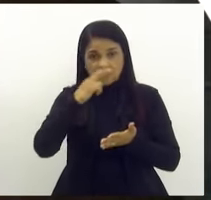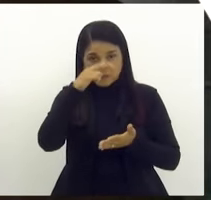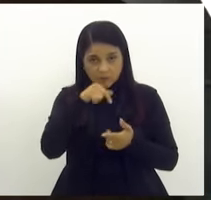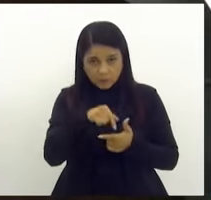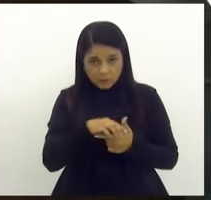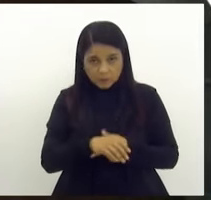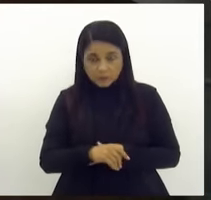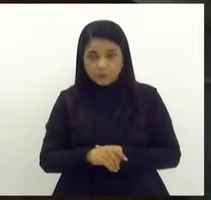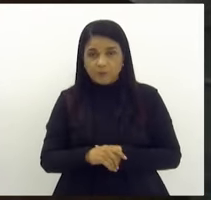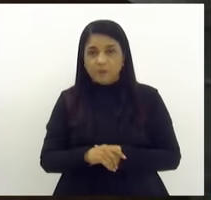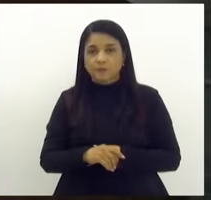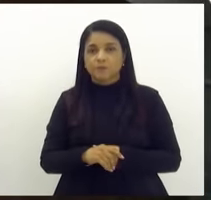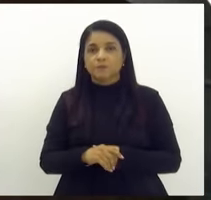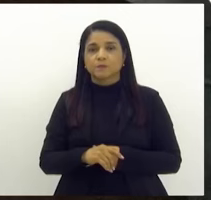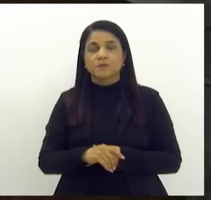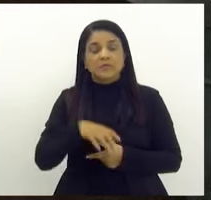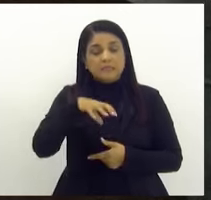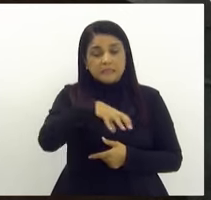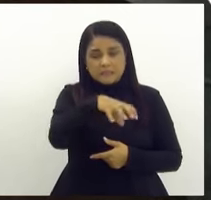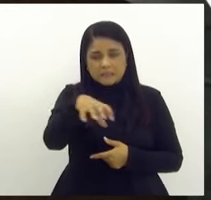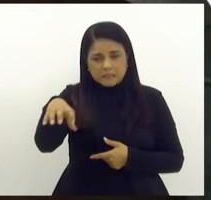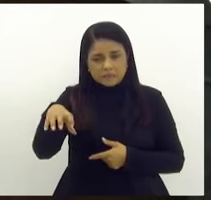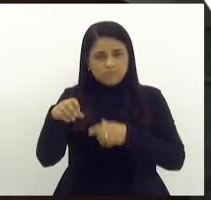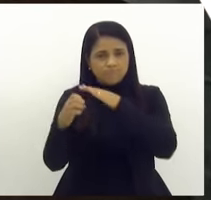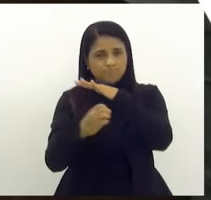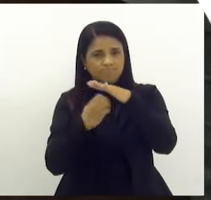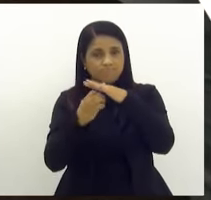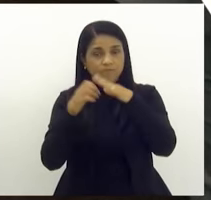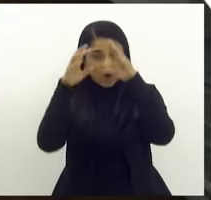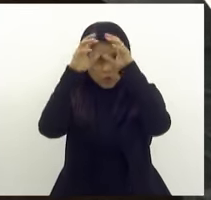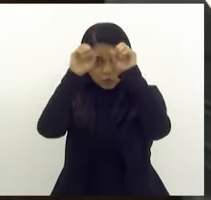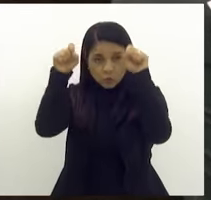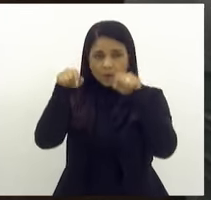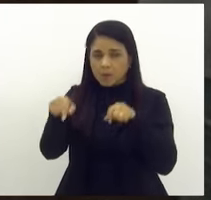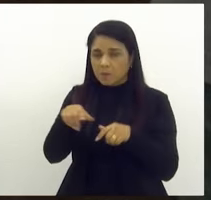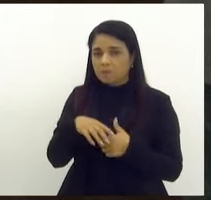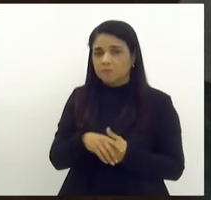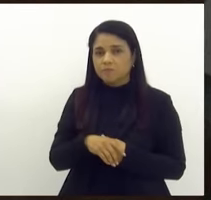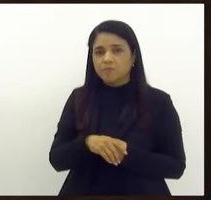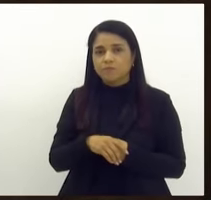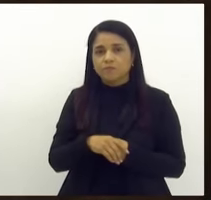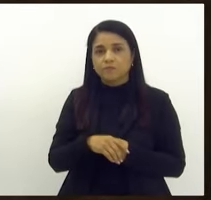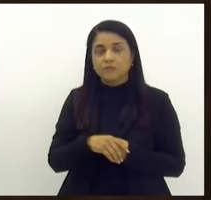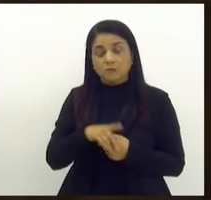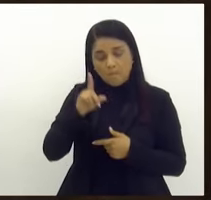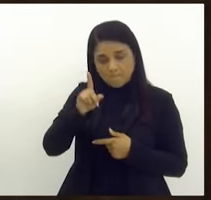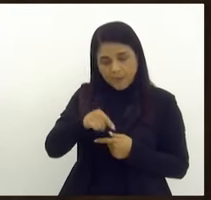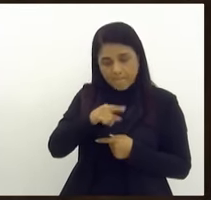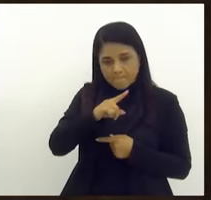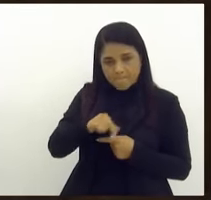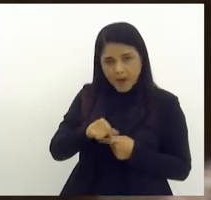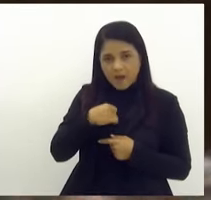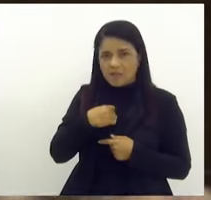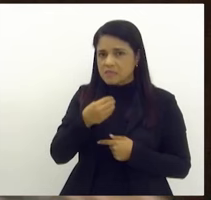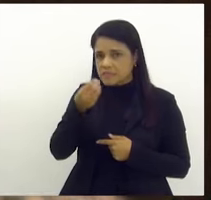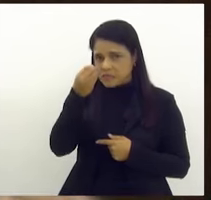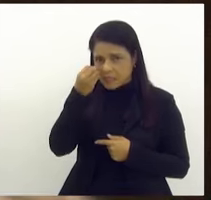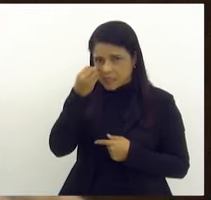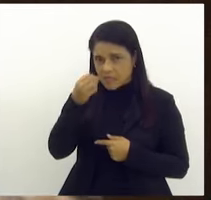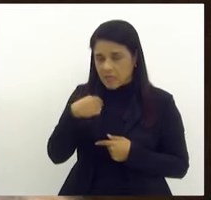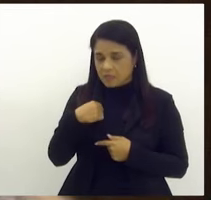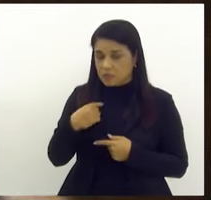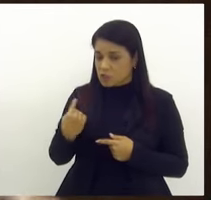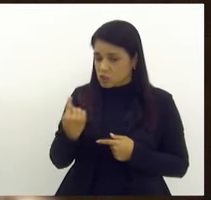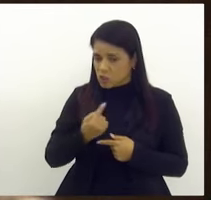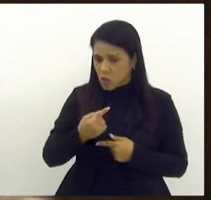aí setores empresariais foram ao Supremo iam derrubar e nós